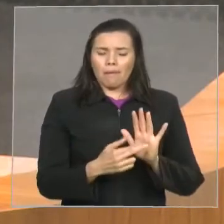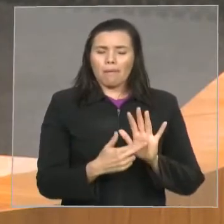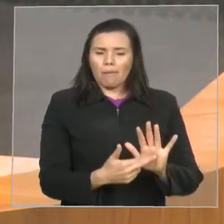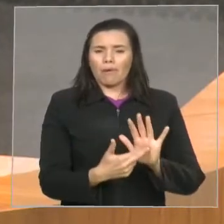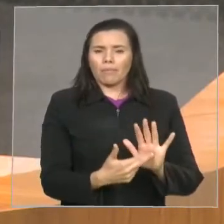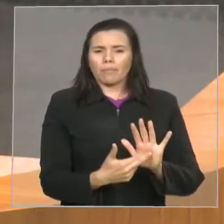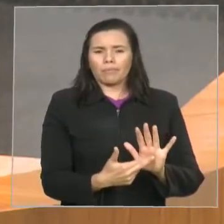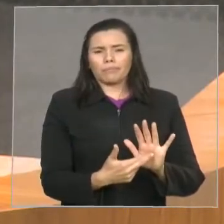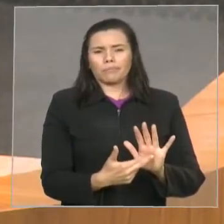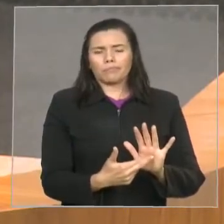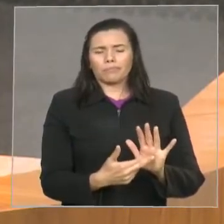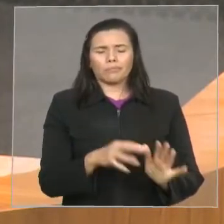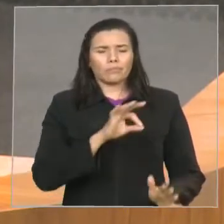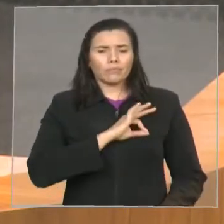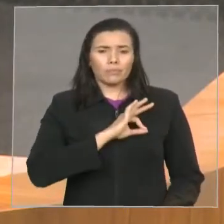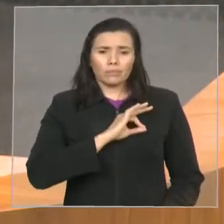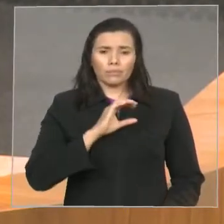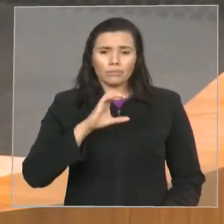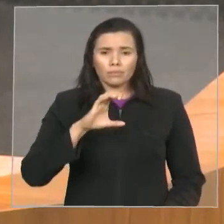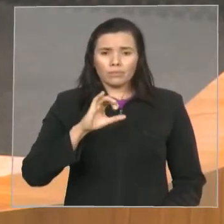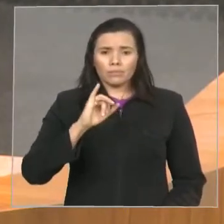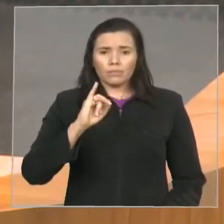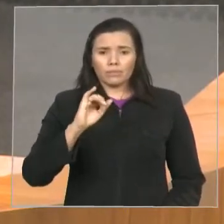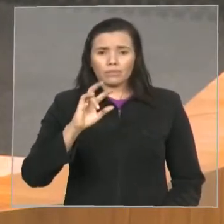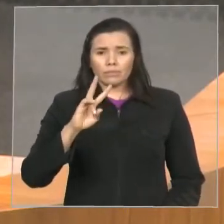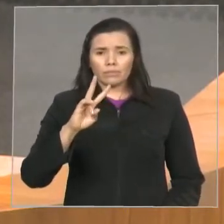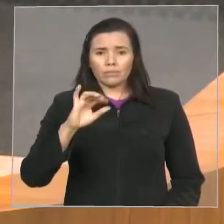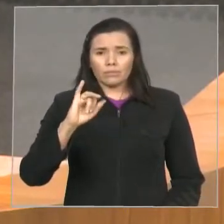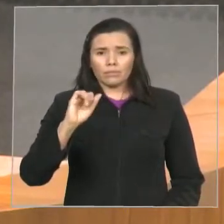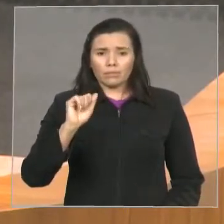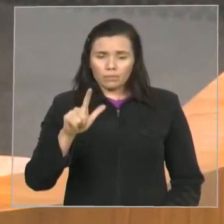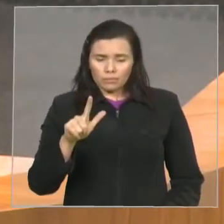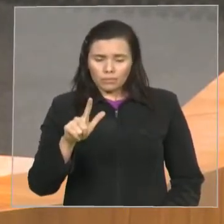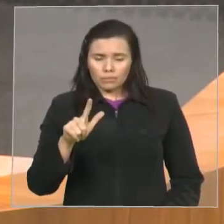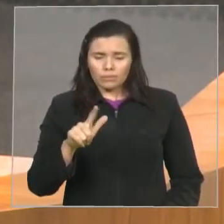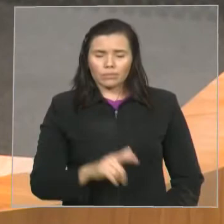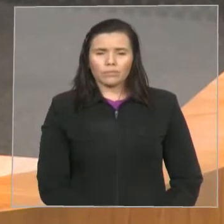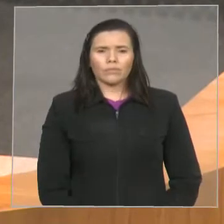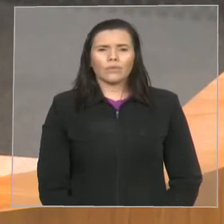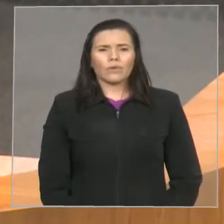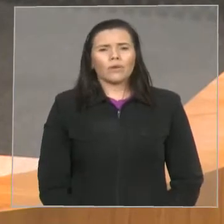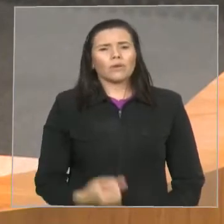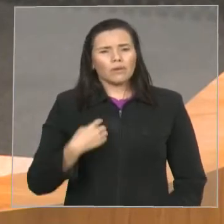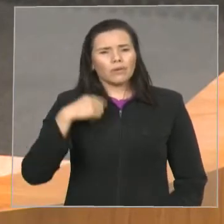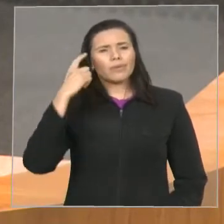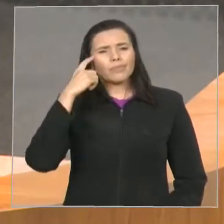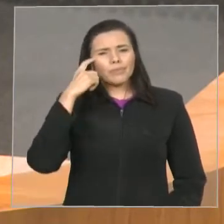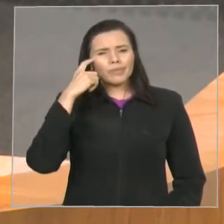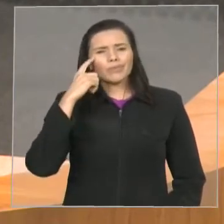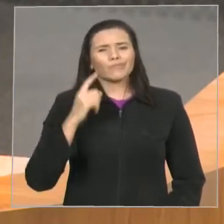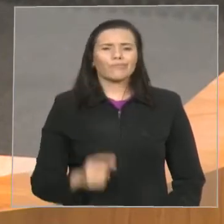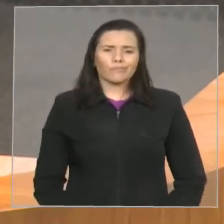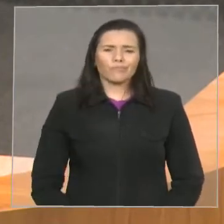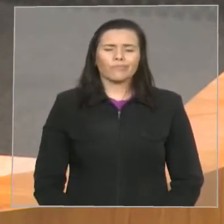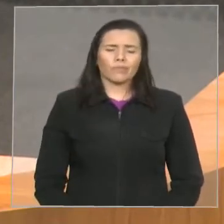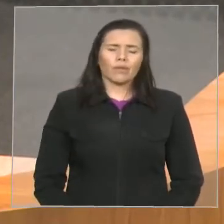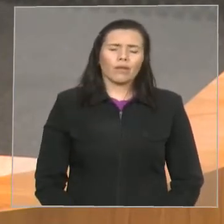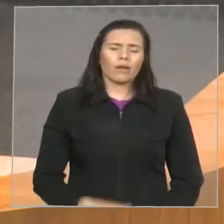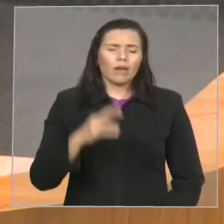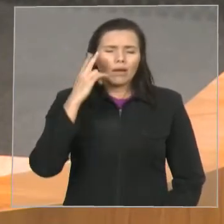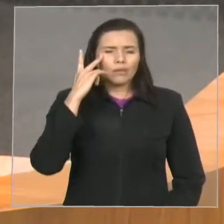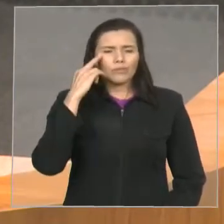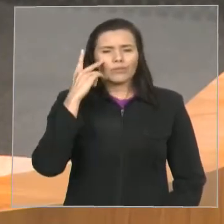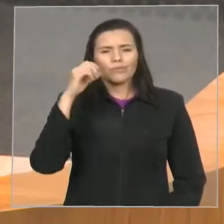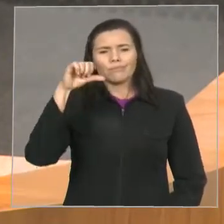século XXI, como é que nós não podemos aceitar ser comandado, que a polícia do Brasil, a base era aqui